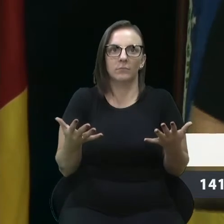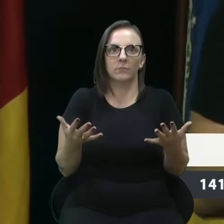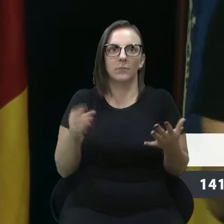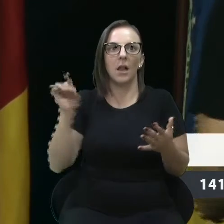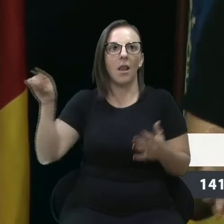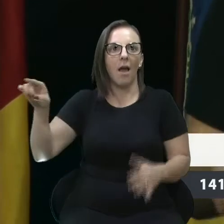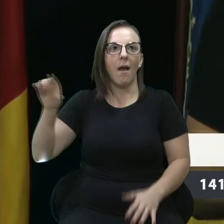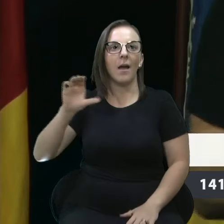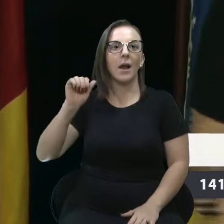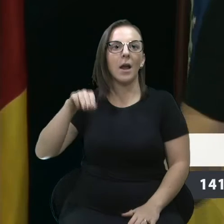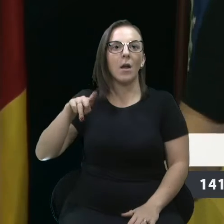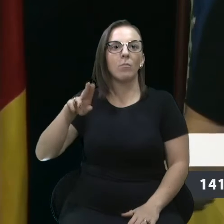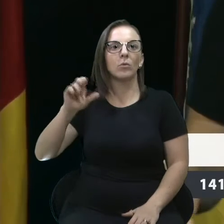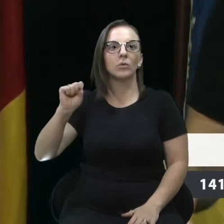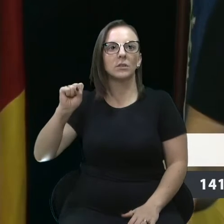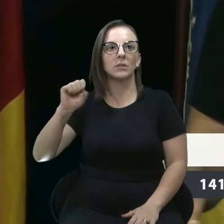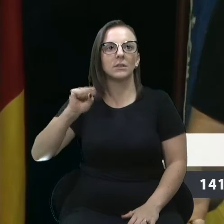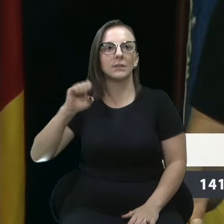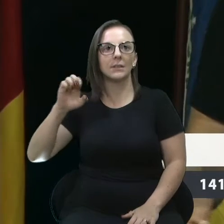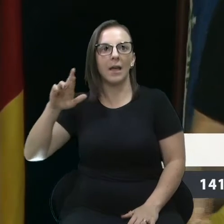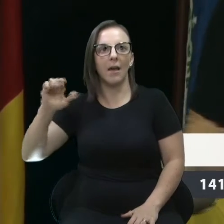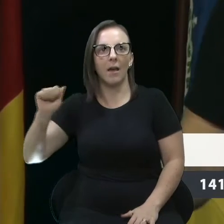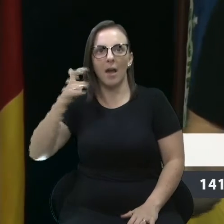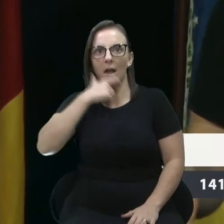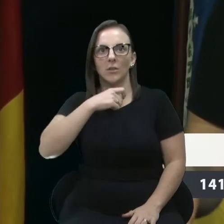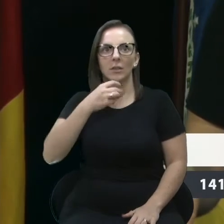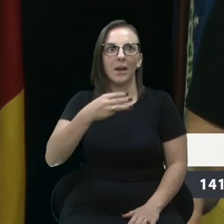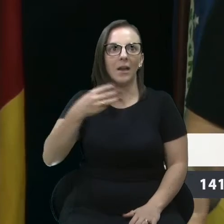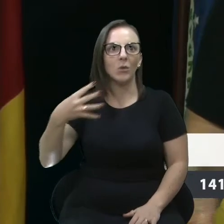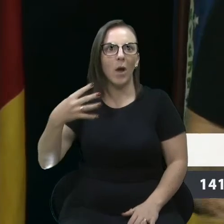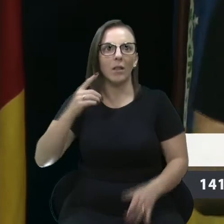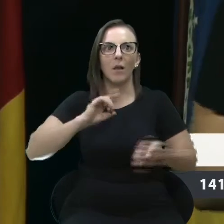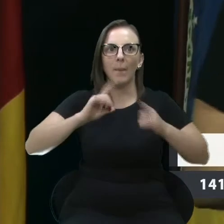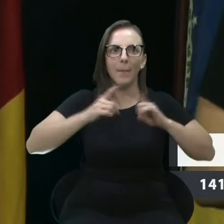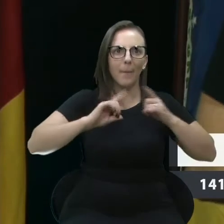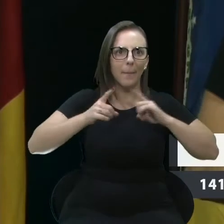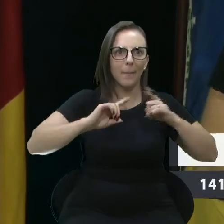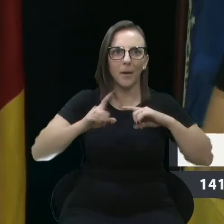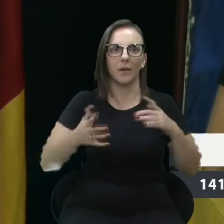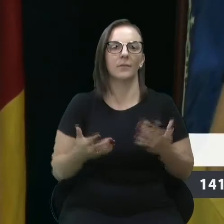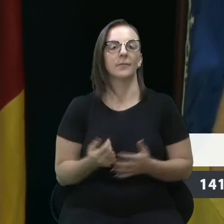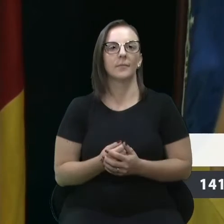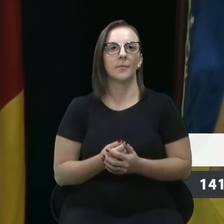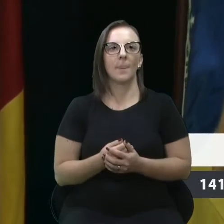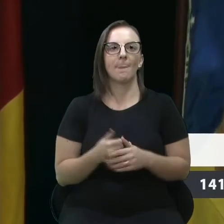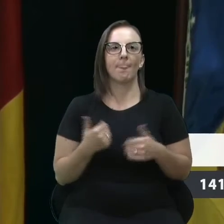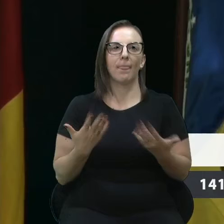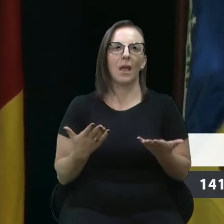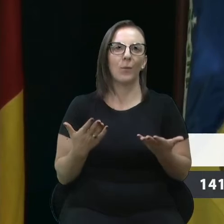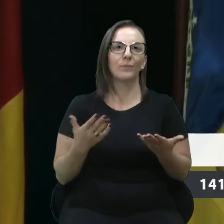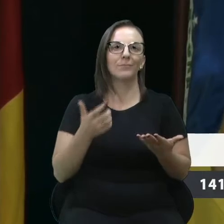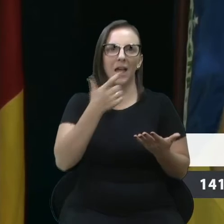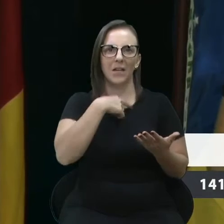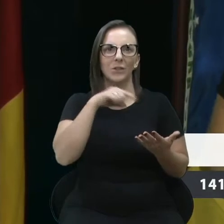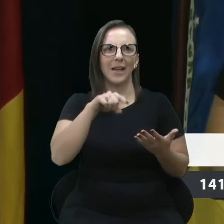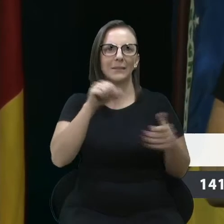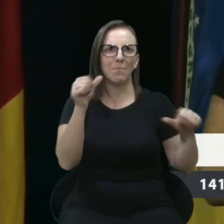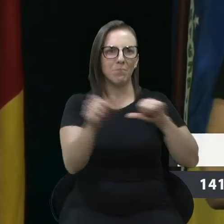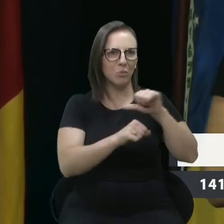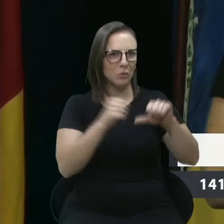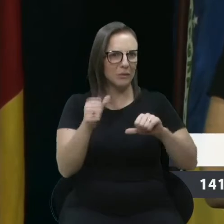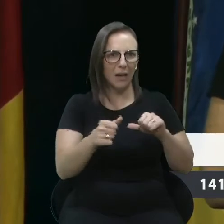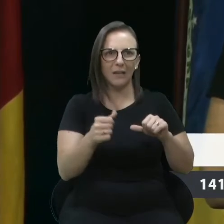campus da Serra eu devo ter recebido uns 3, 4 uma reclamação. Então, eu acho que essas mudanças muito drásticas